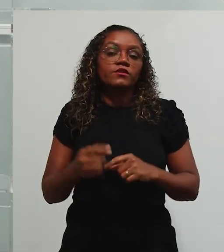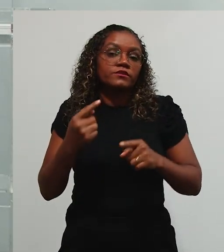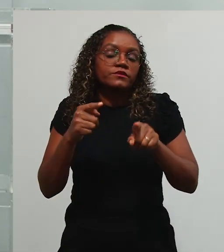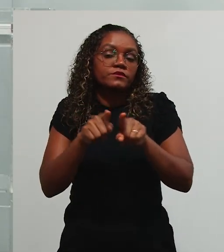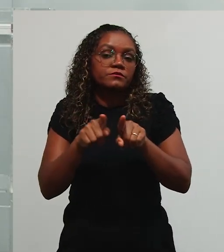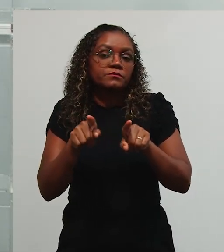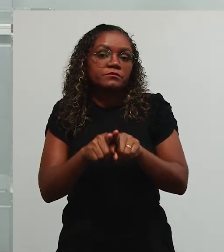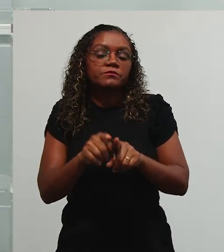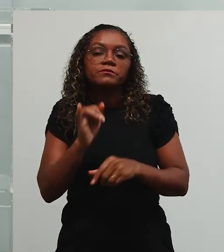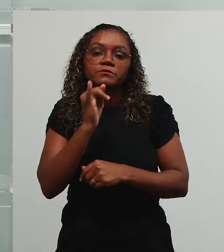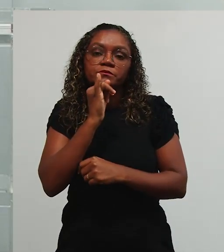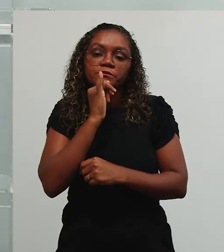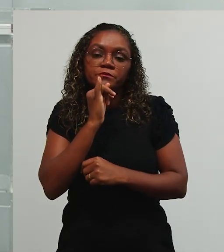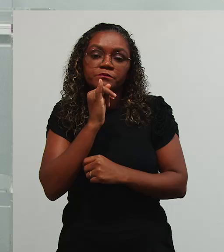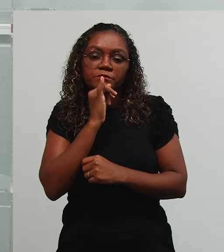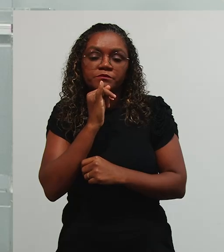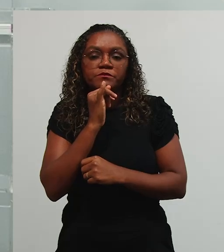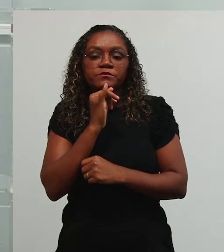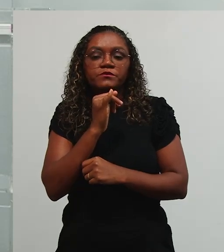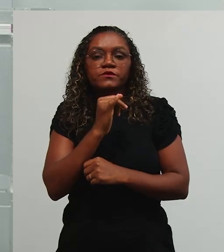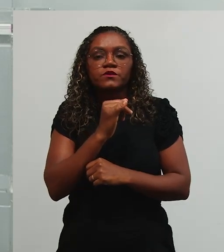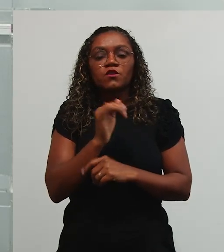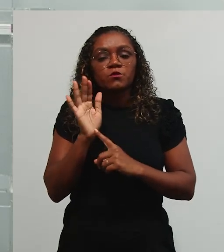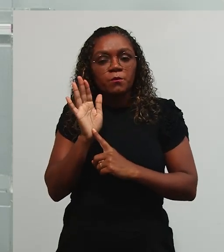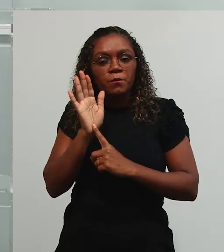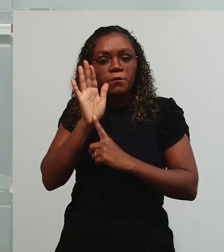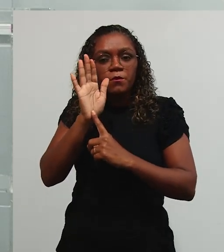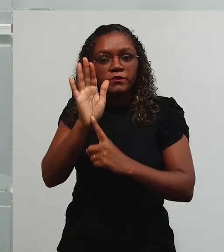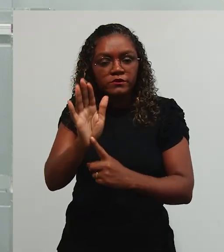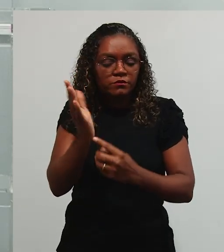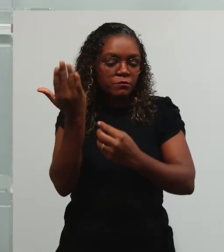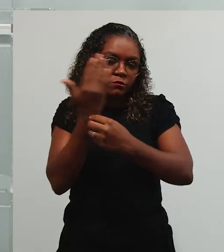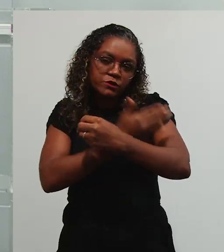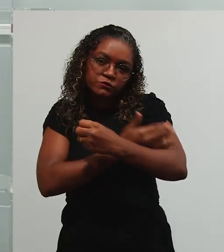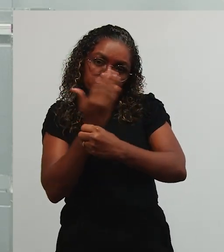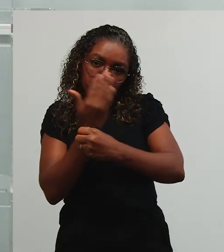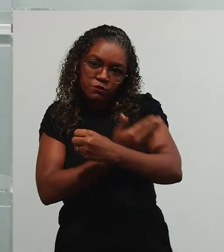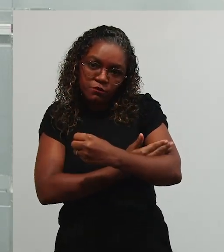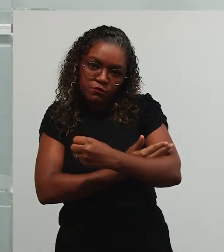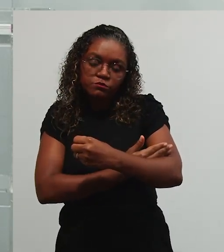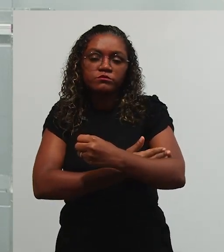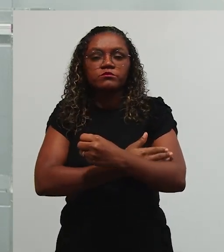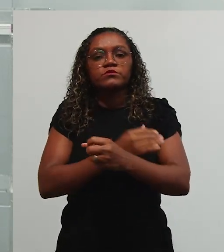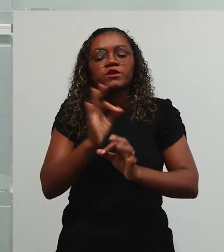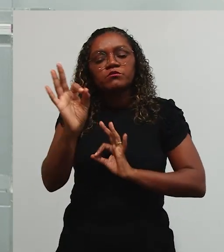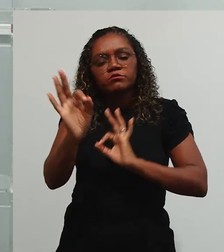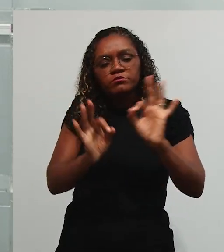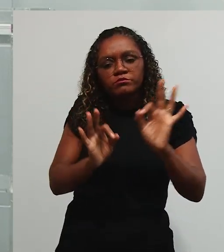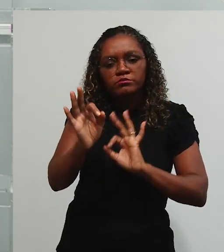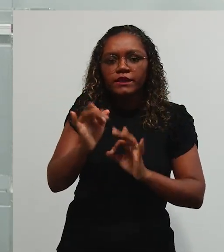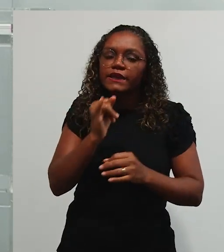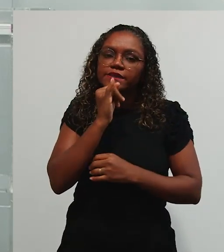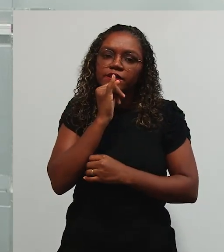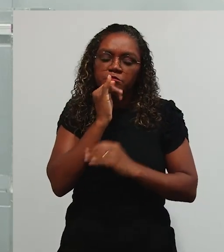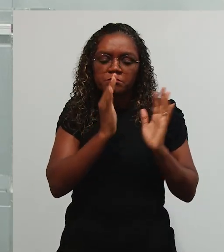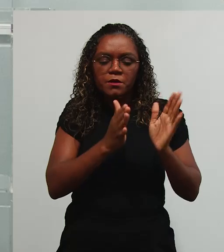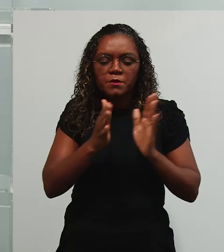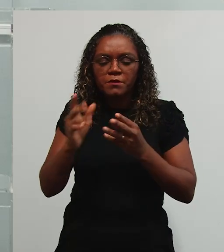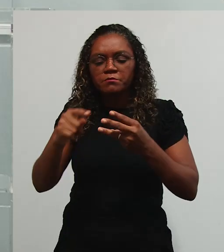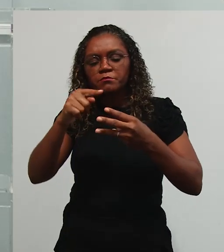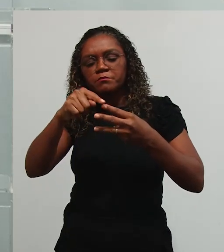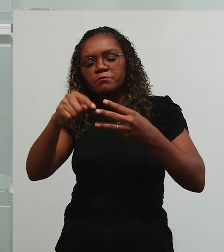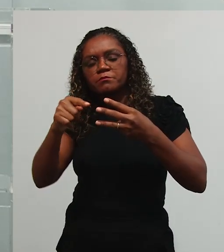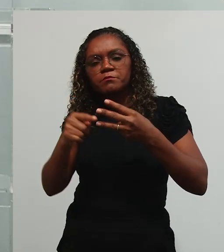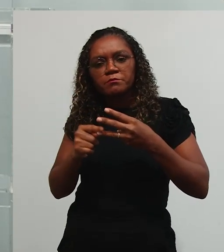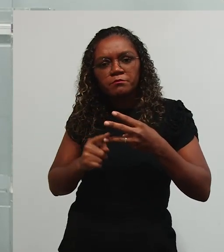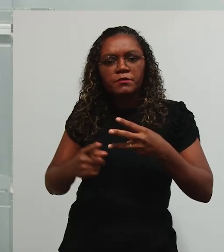meio de você demonstrar como que o portfólio está organizado. Então, está organizado em 3 sessões que